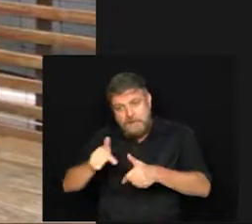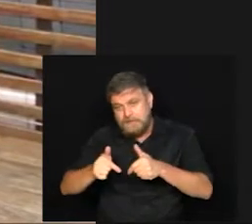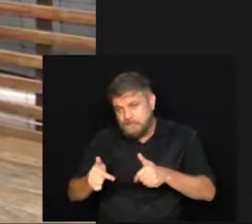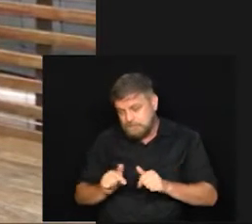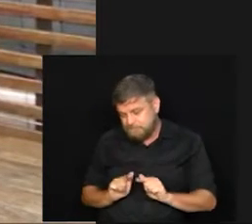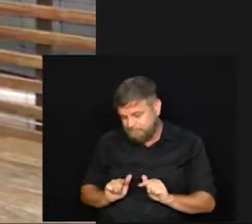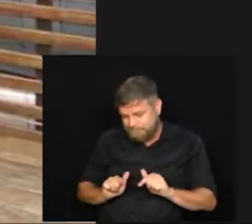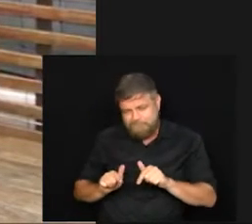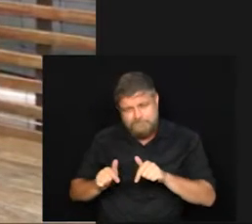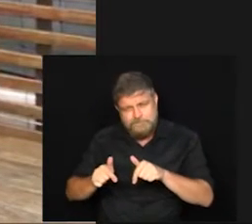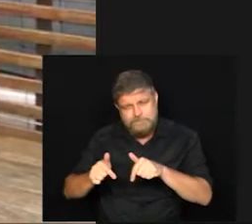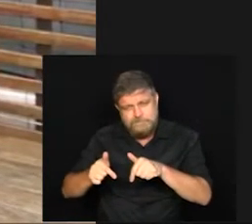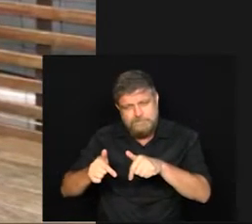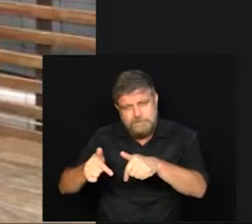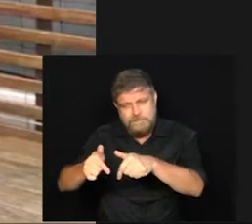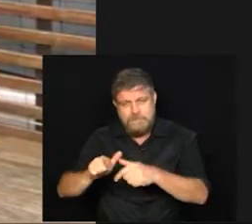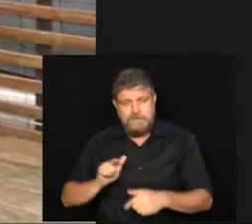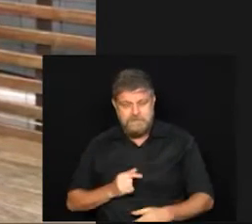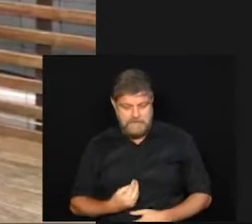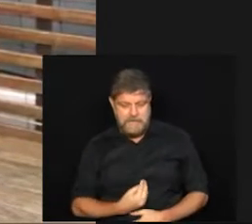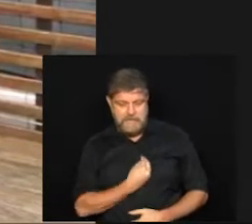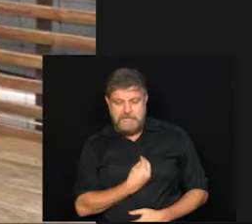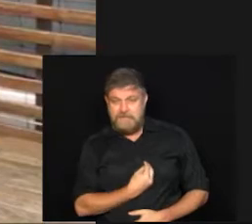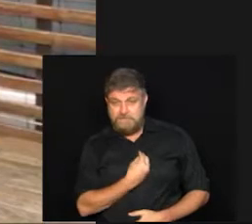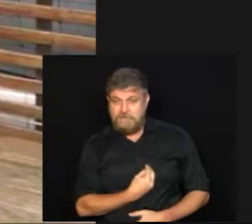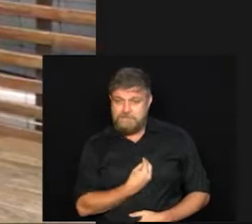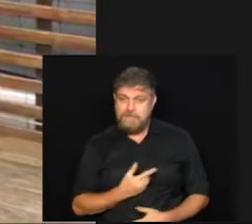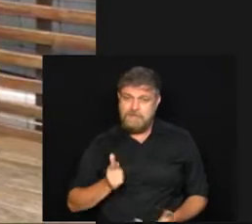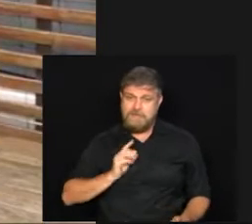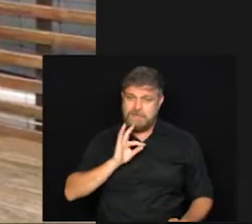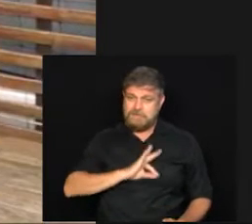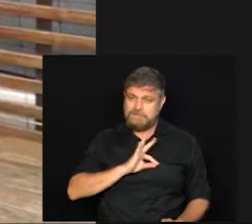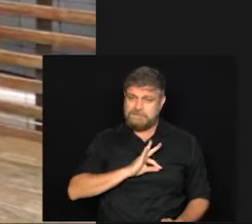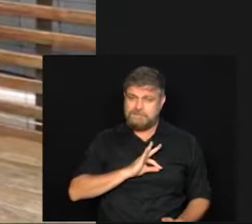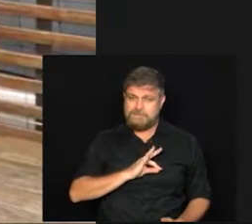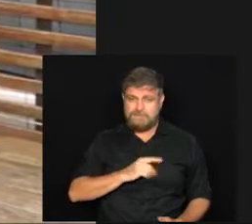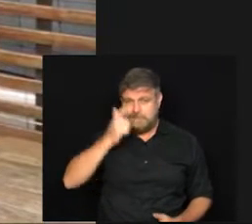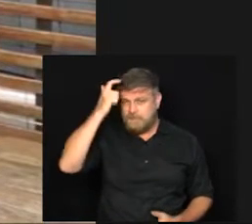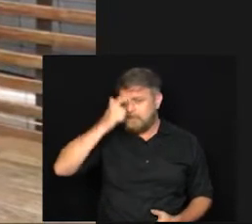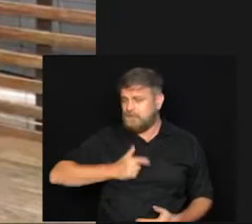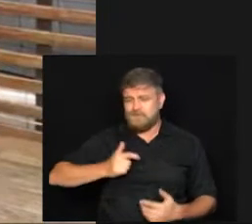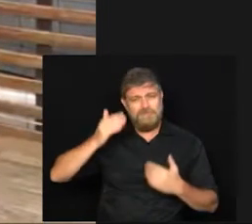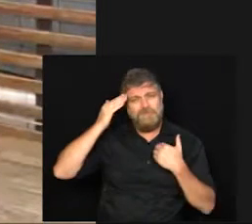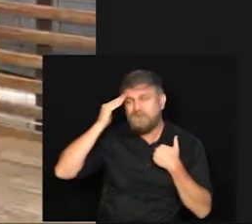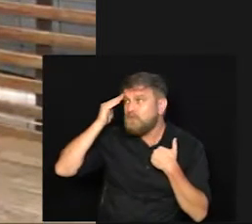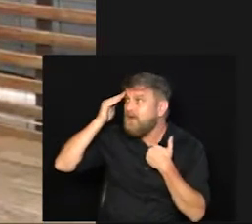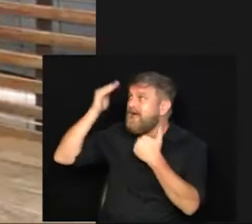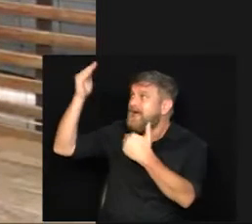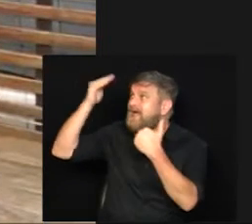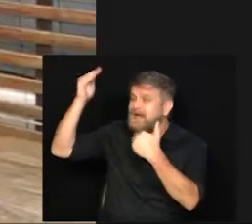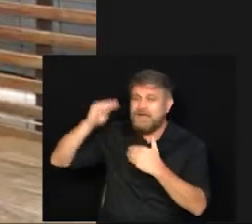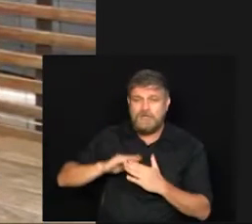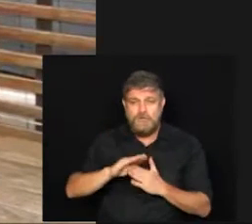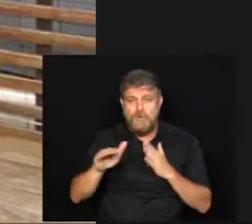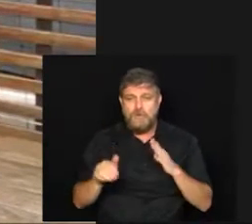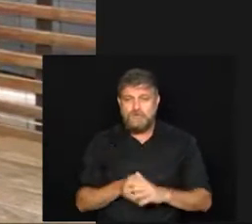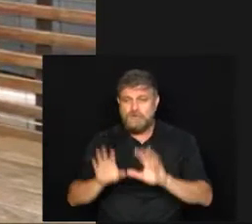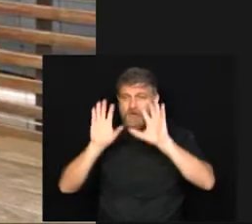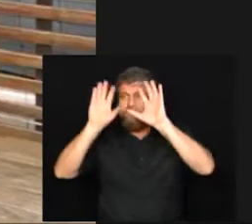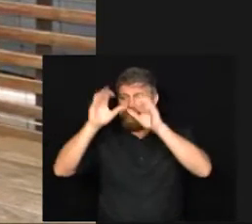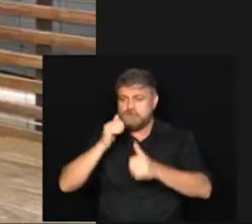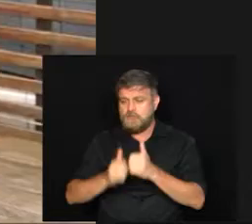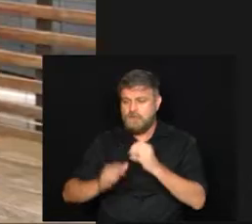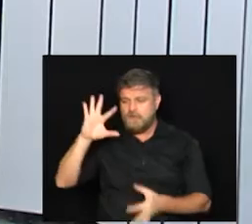você conseguir viver do que faz, né? Então, assim, é o que eu te falei, eu sou muito grato por tudo que o futebol tem me